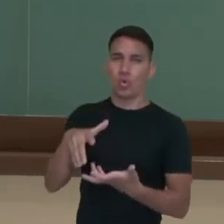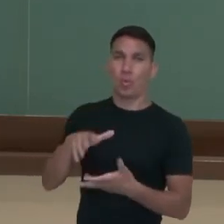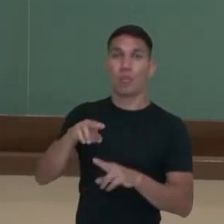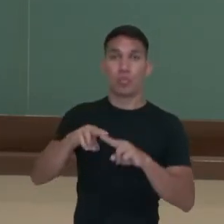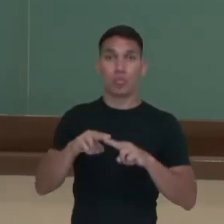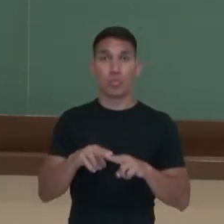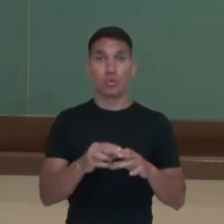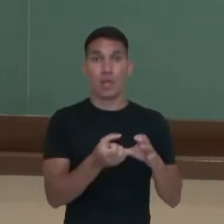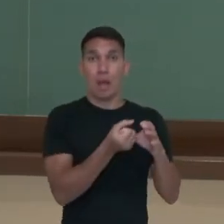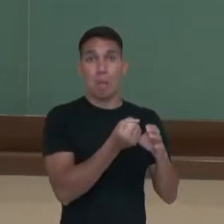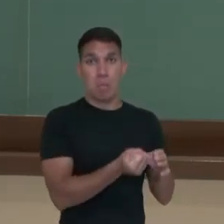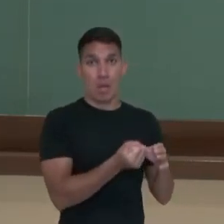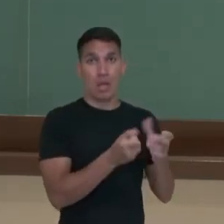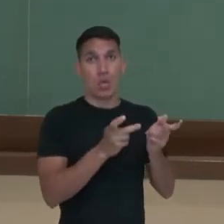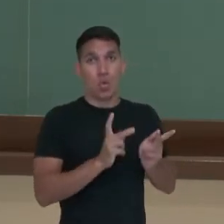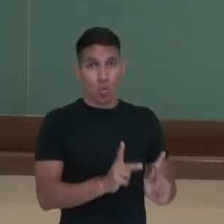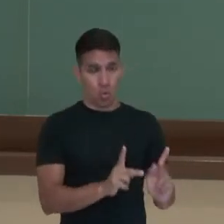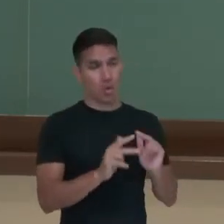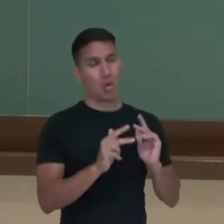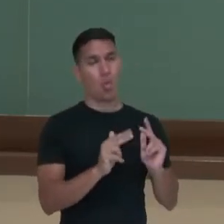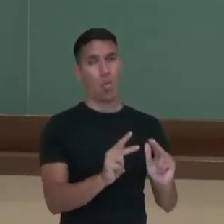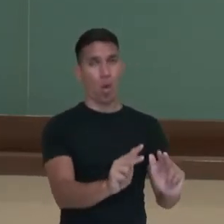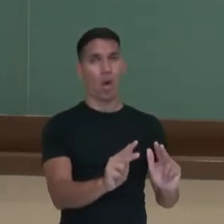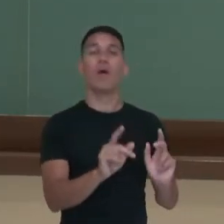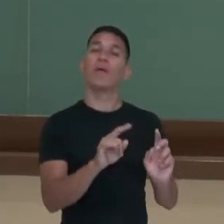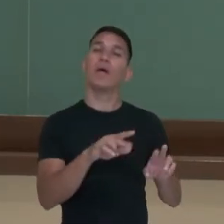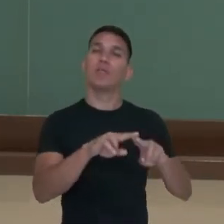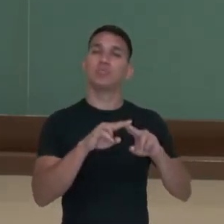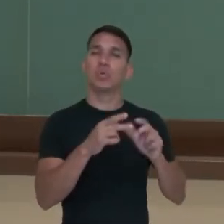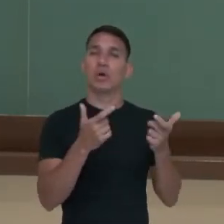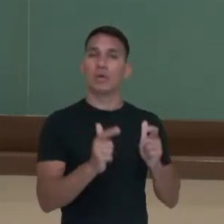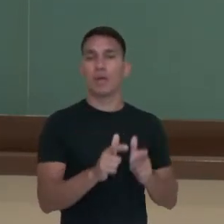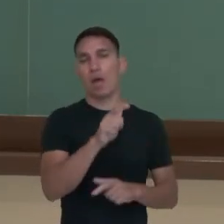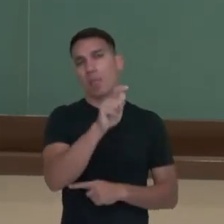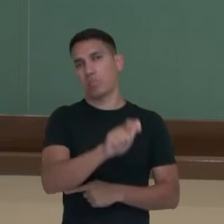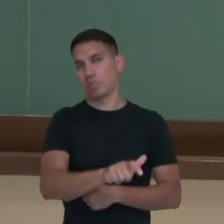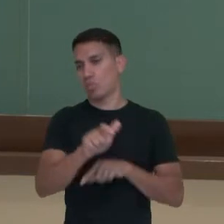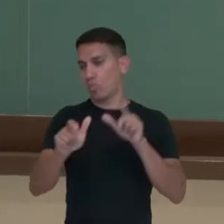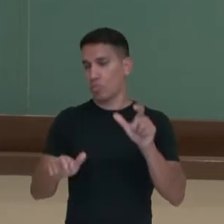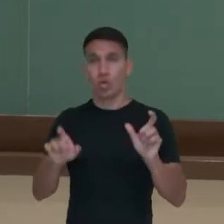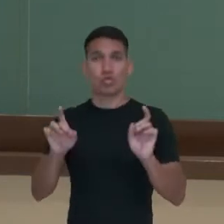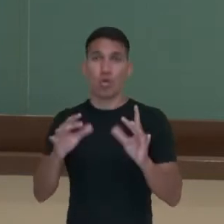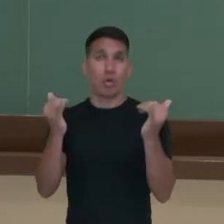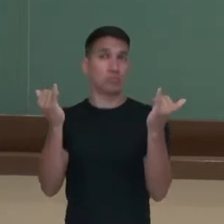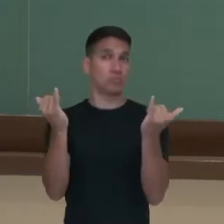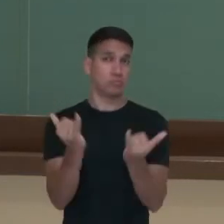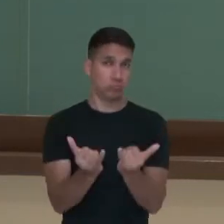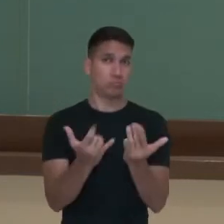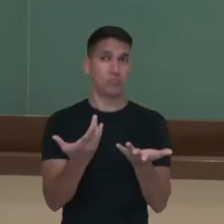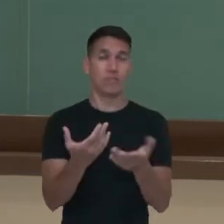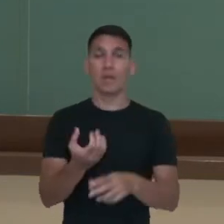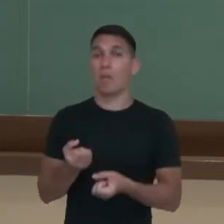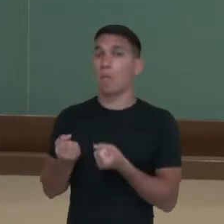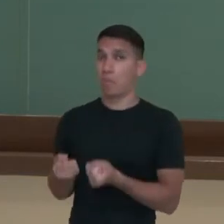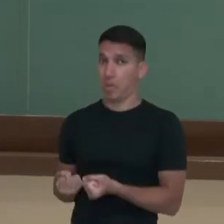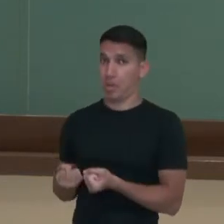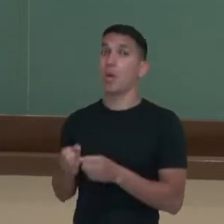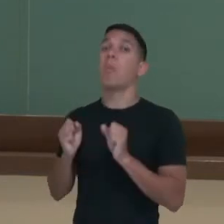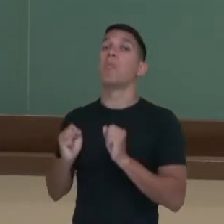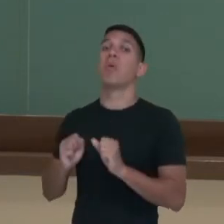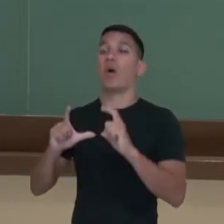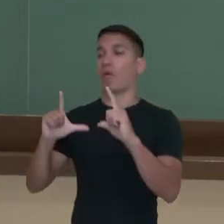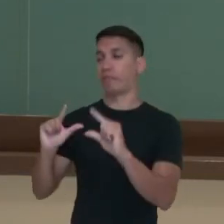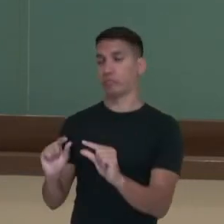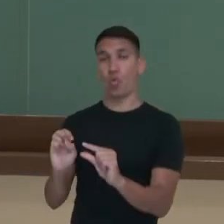massa permanecendo igual, né, para diminuir a massa aí de uma pessoa só emagrecendo, né, e o peso ele pode ser diminuído